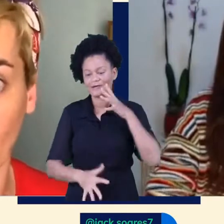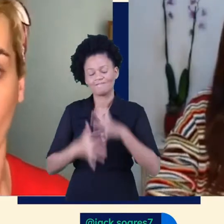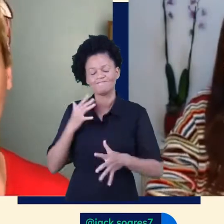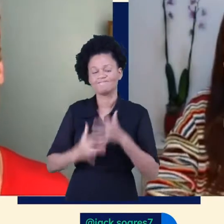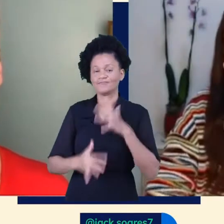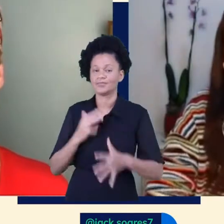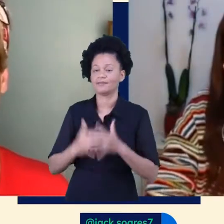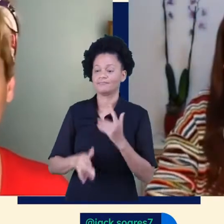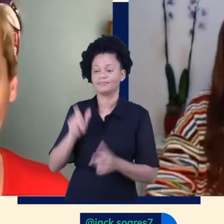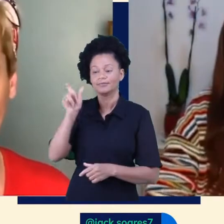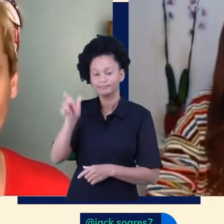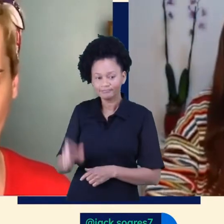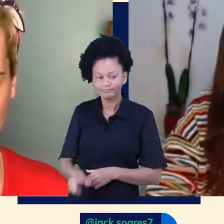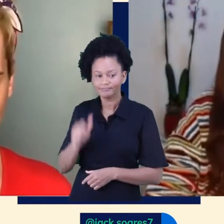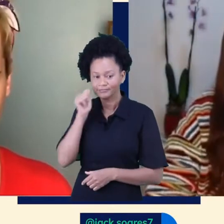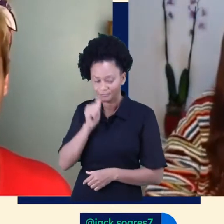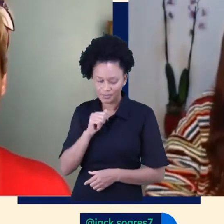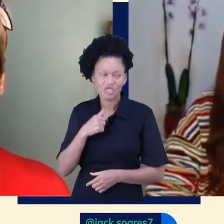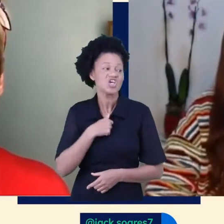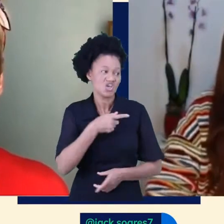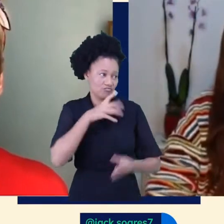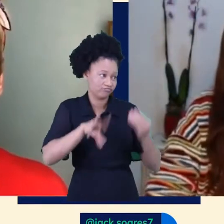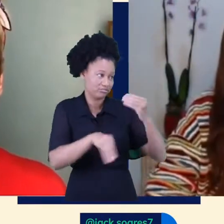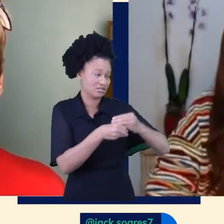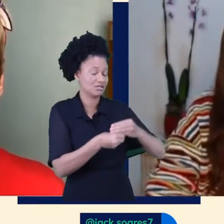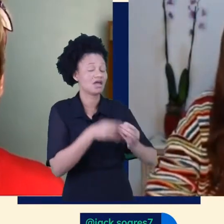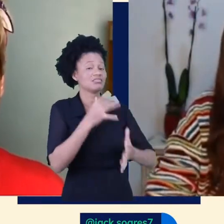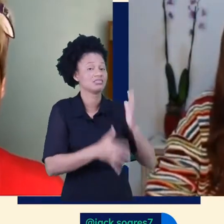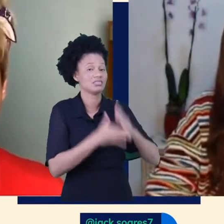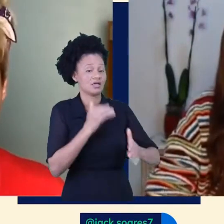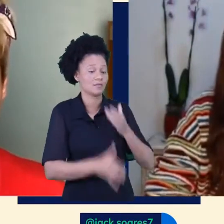os meninos também. Como trabalhar isso? Uhum.